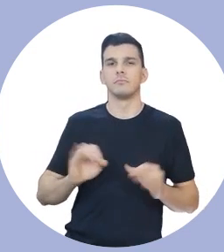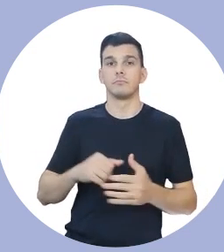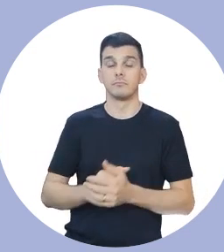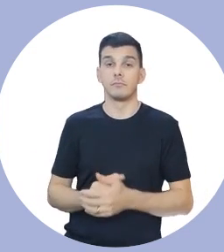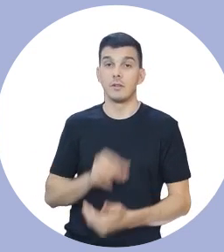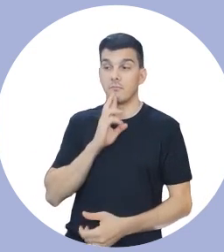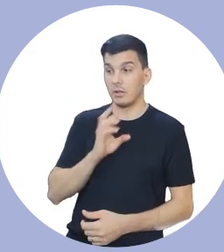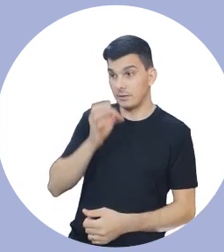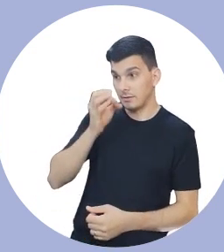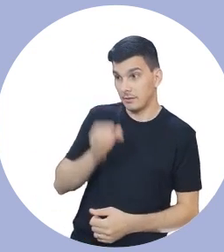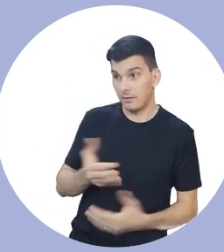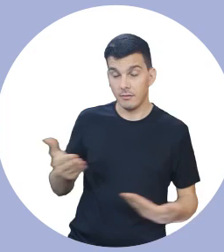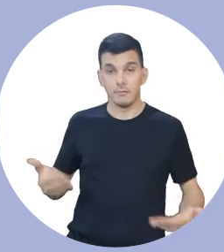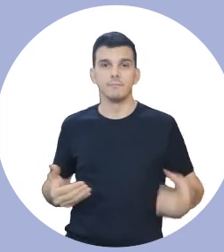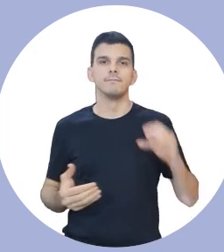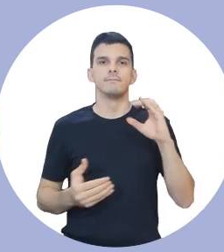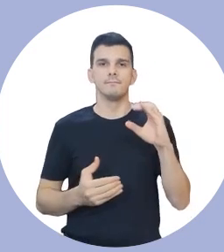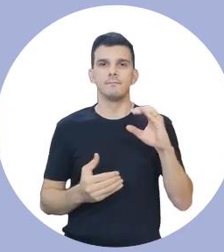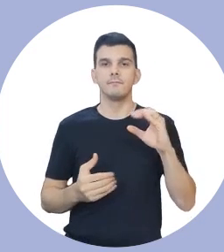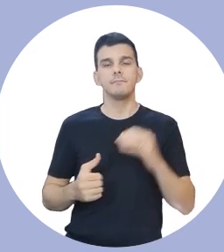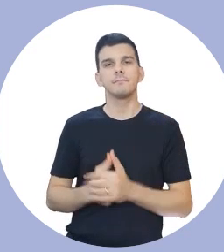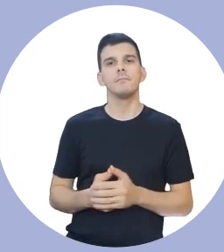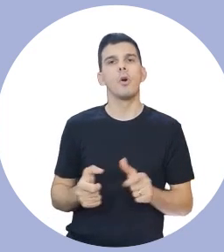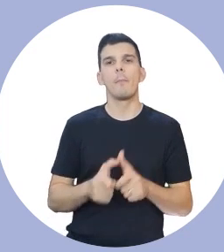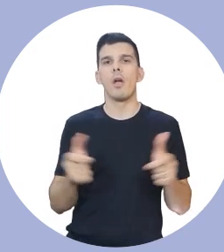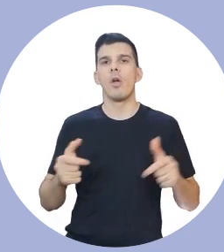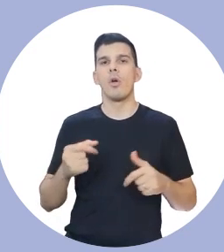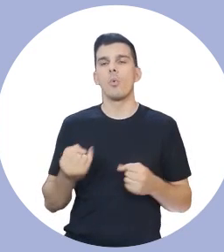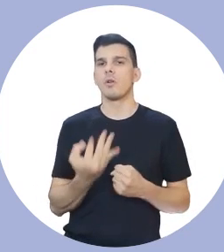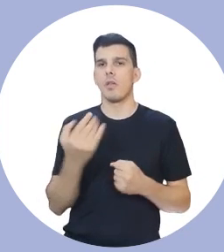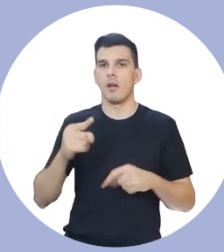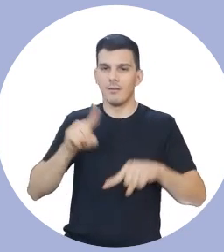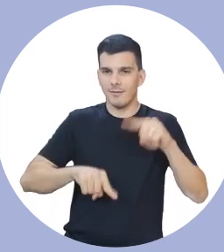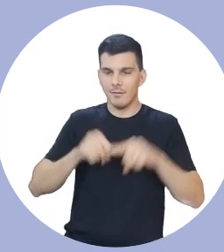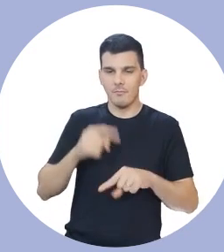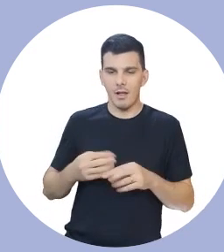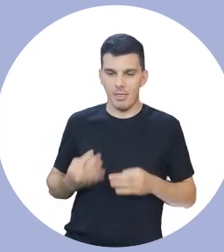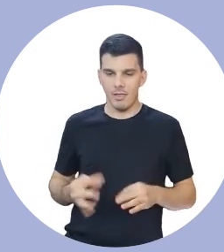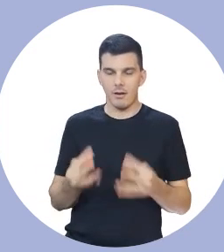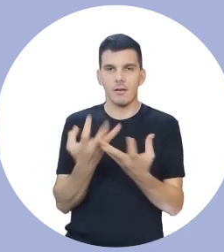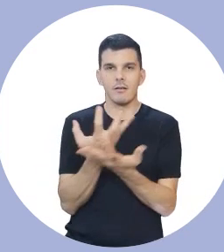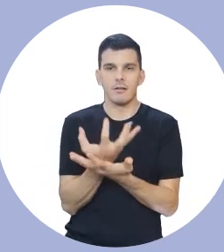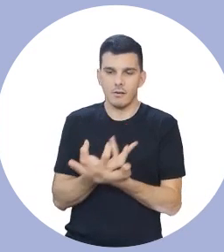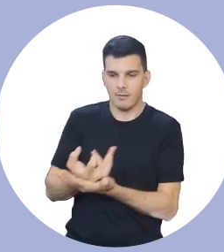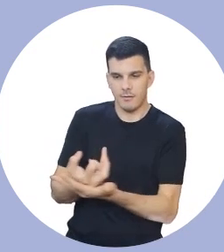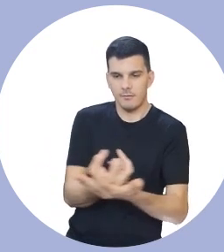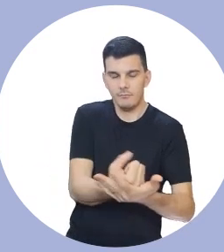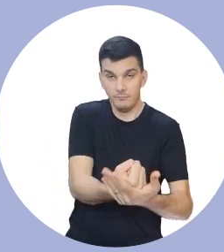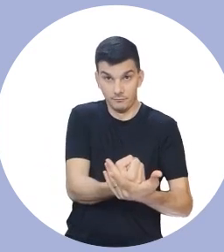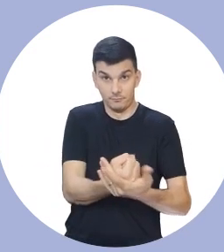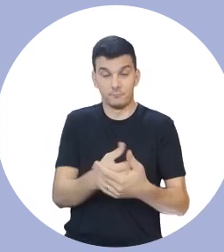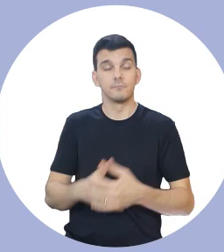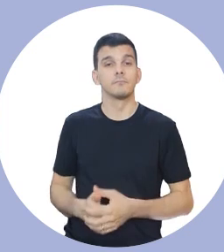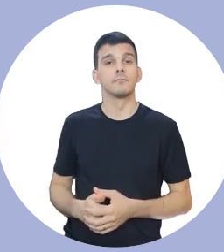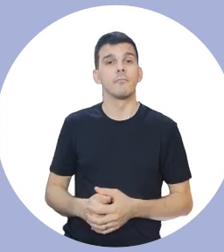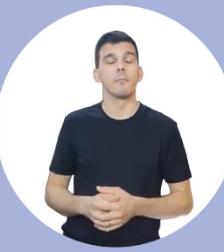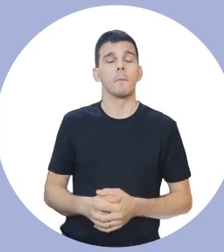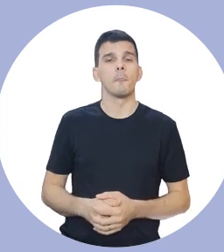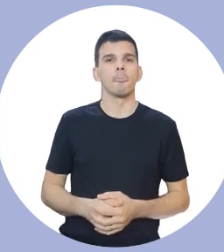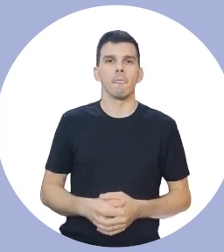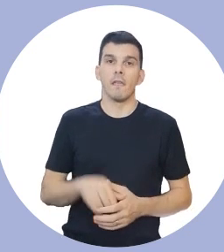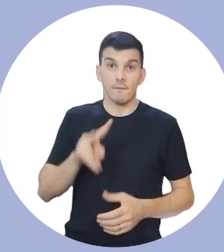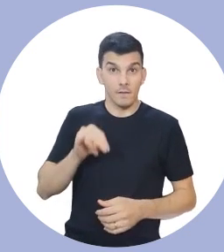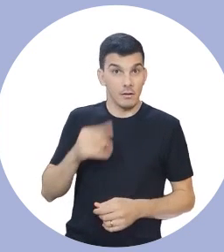é suficiente. Alternativa correta aqui? C. Aumentando a quantidade de matéria orgânica. Quando você aumenta a quantidade de matéria orgânica no